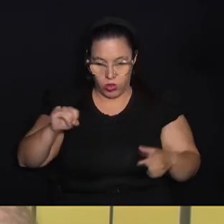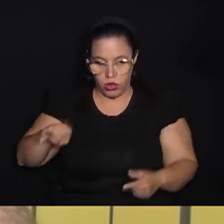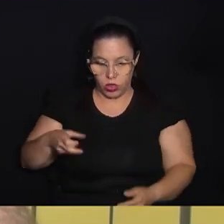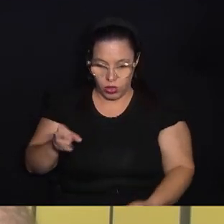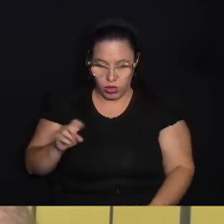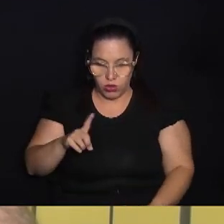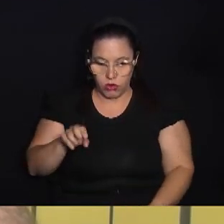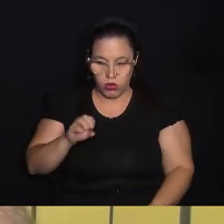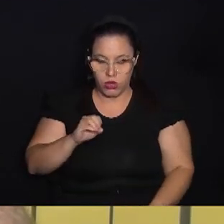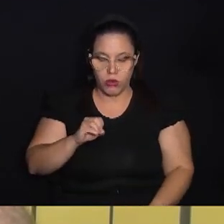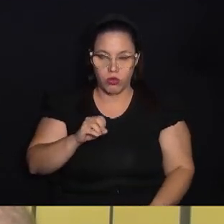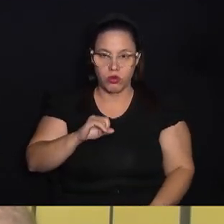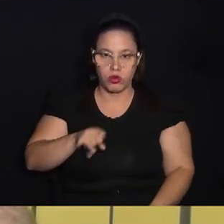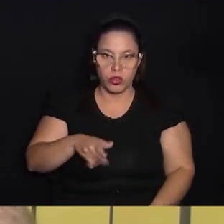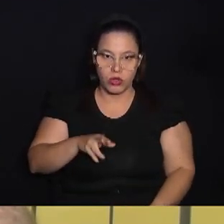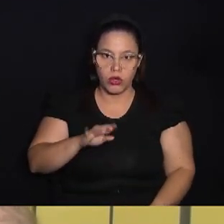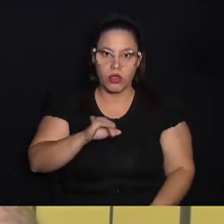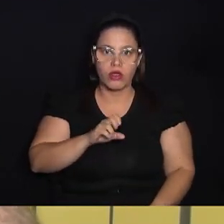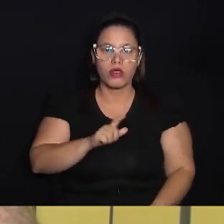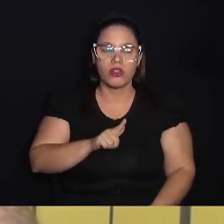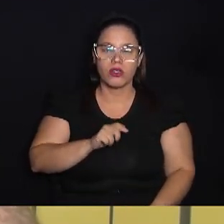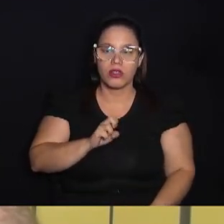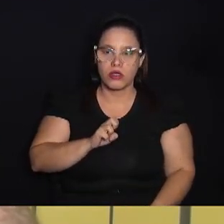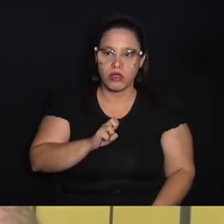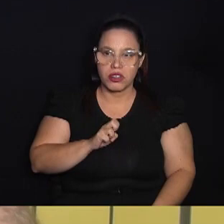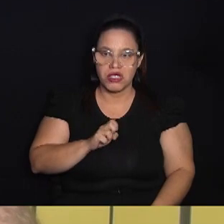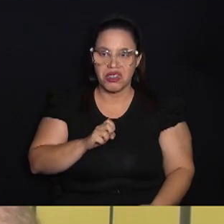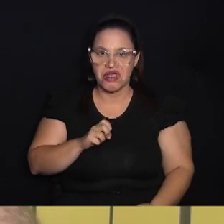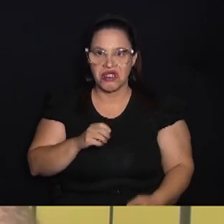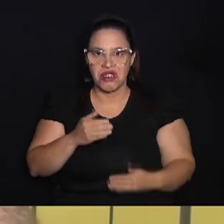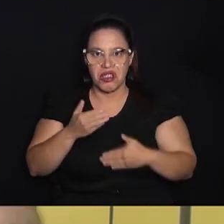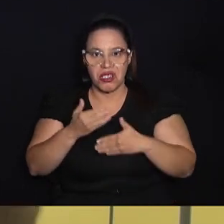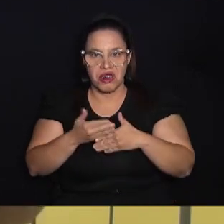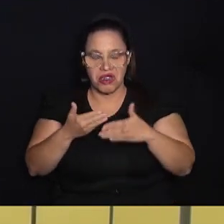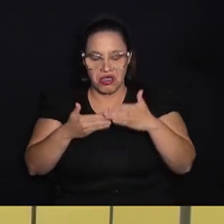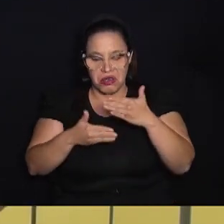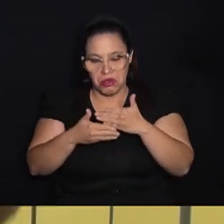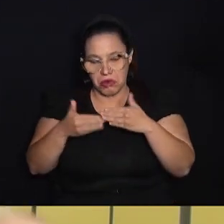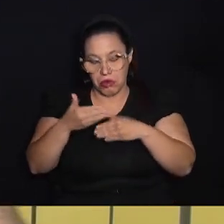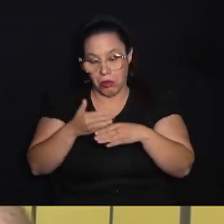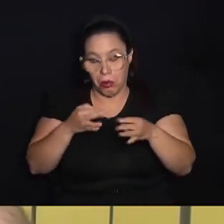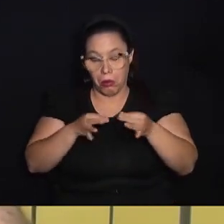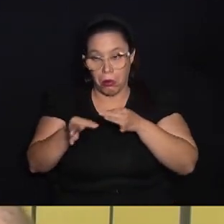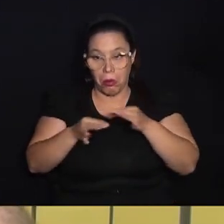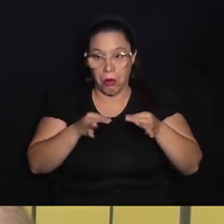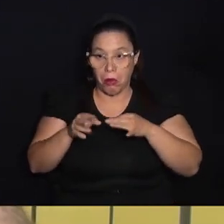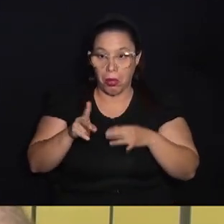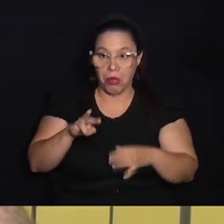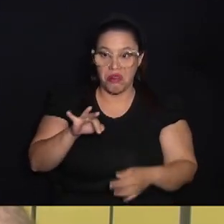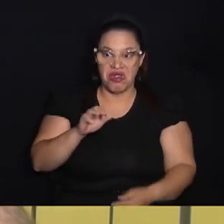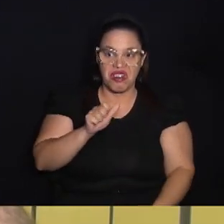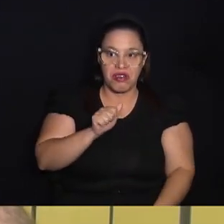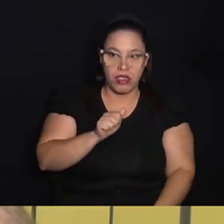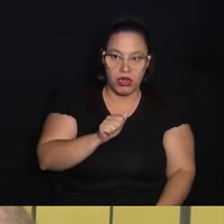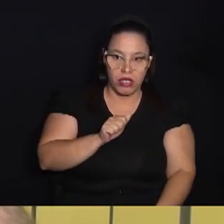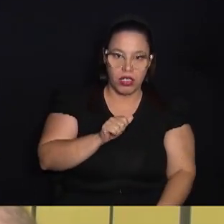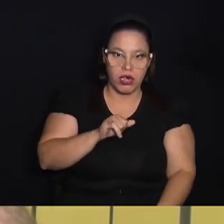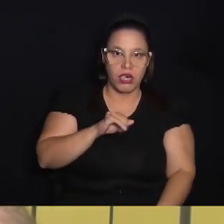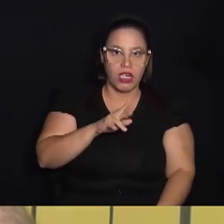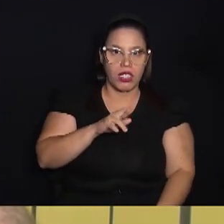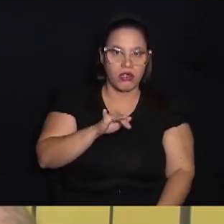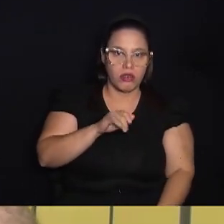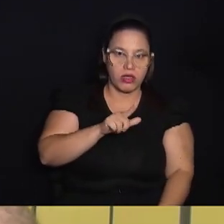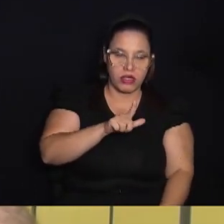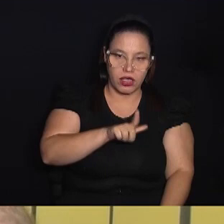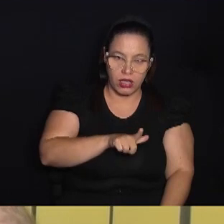encontraram assadas e não é difícil quem faz uma reforma com um pouquinho mais de profundidade na região da Vila Industrial também encontrar restos eh